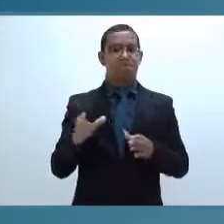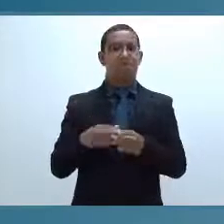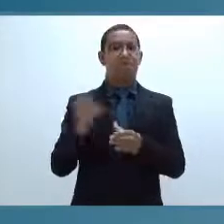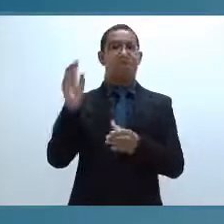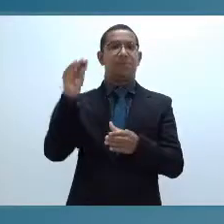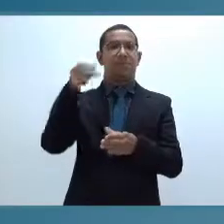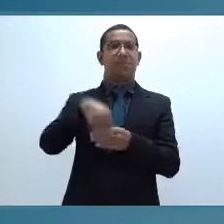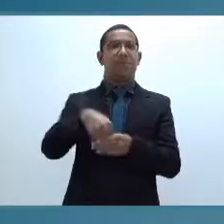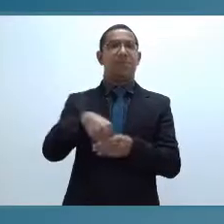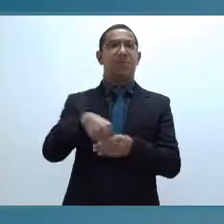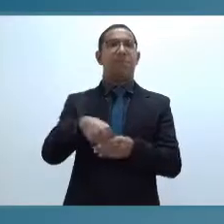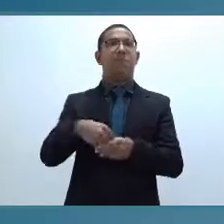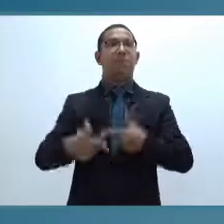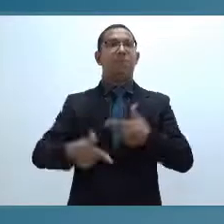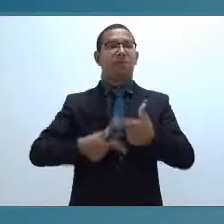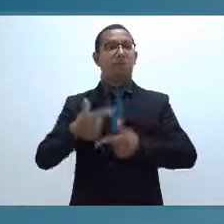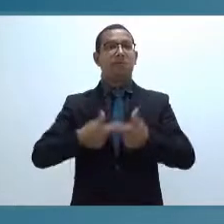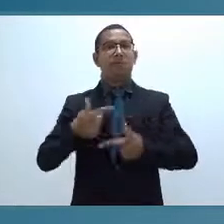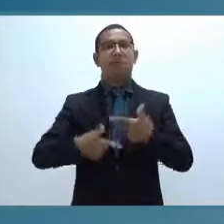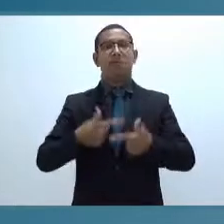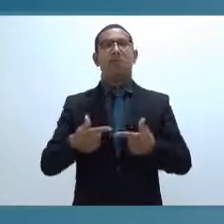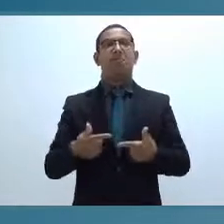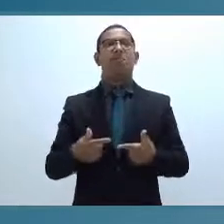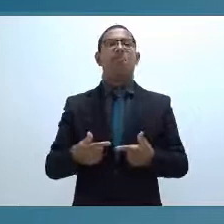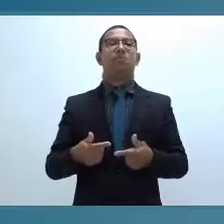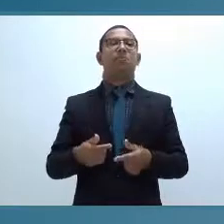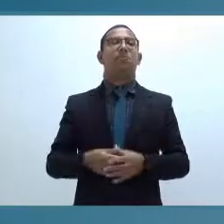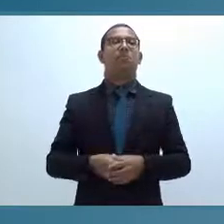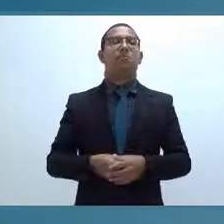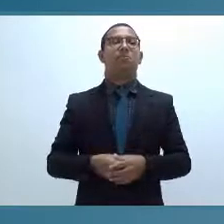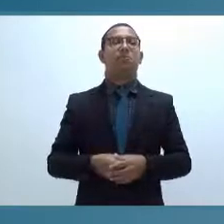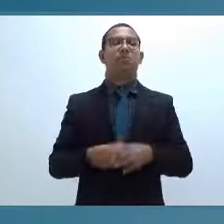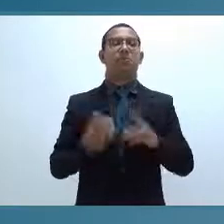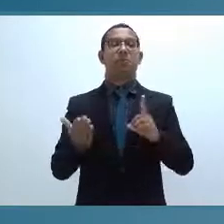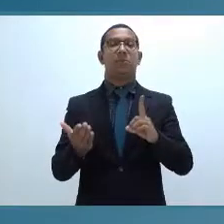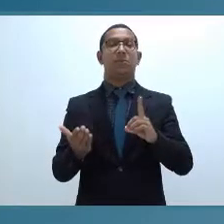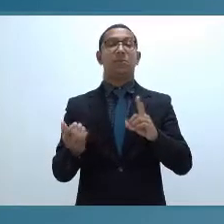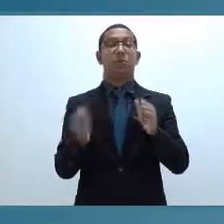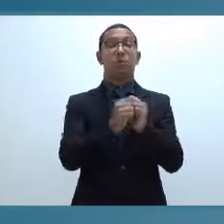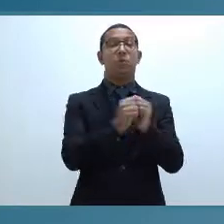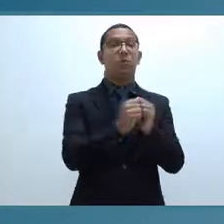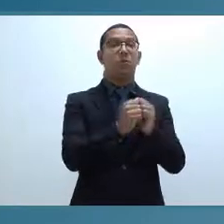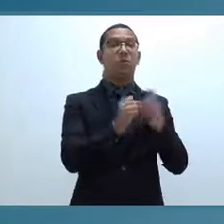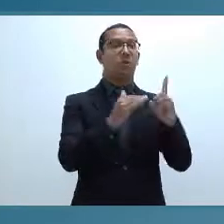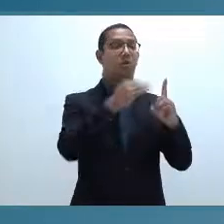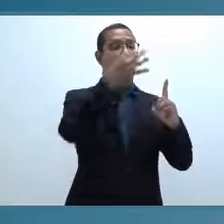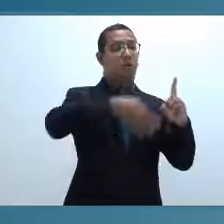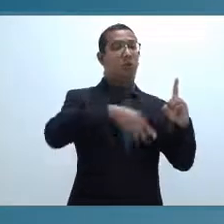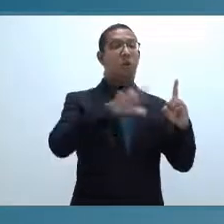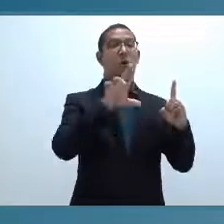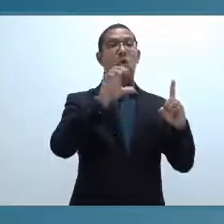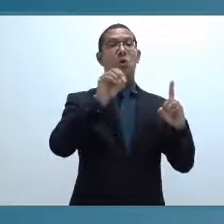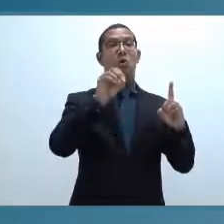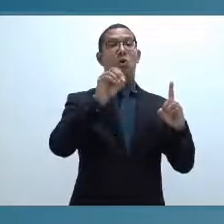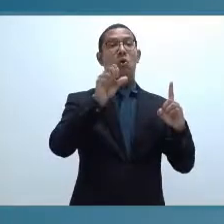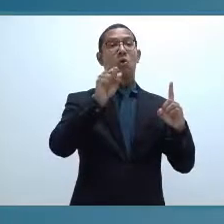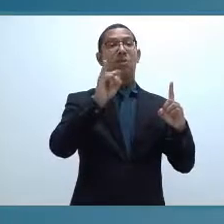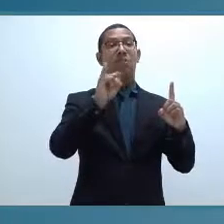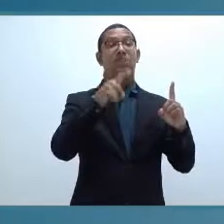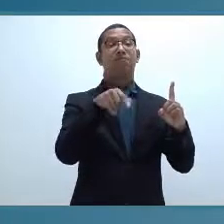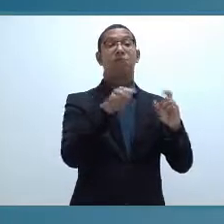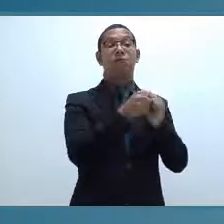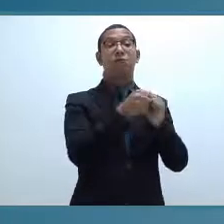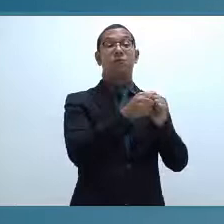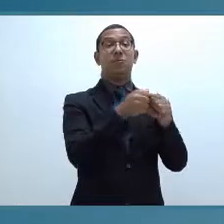membro e trabalha, inclusive, junto com a desembargadora Rosi. Não é isso, desembargadora Rosi?